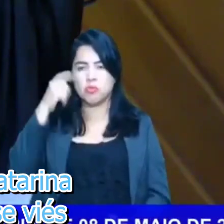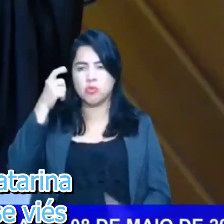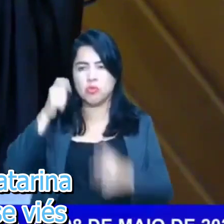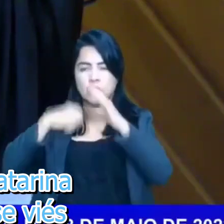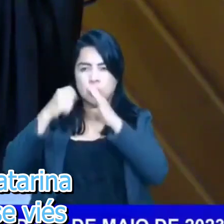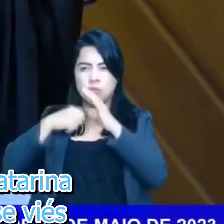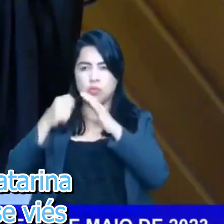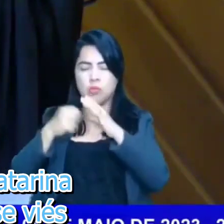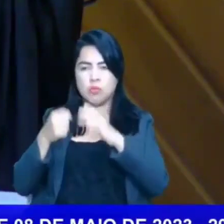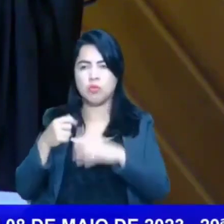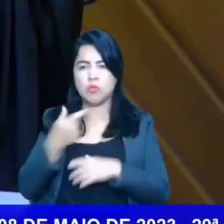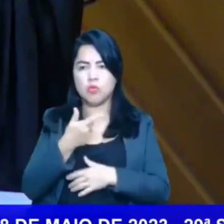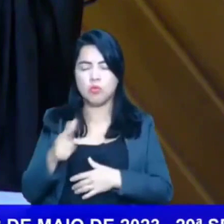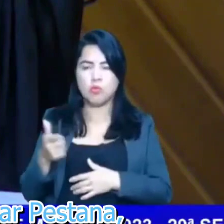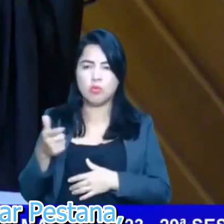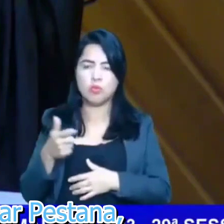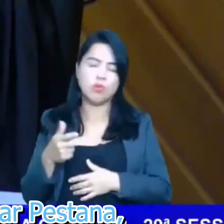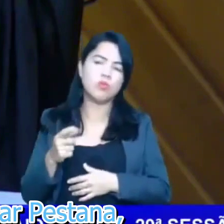nesse viés,